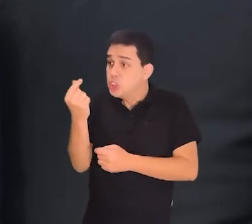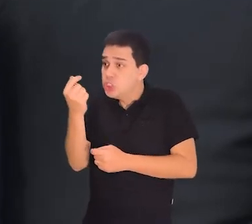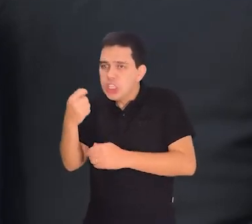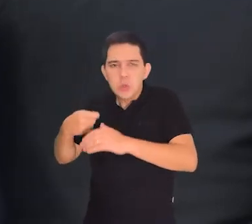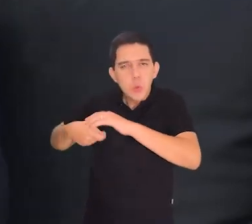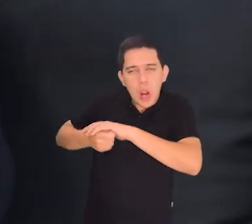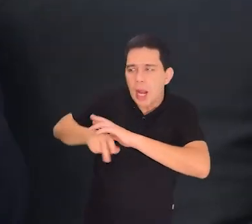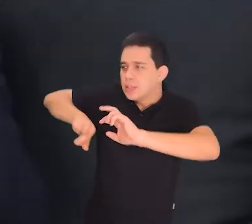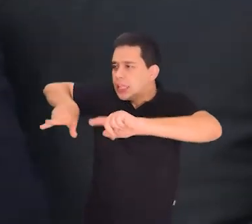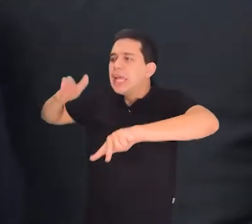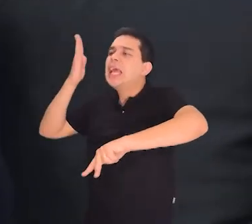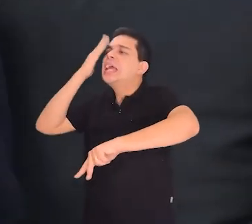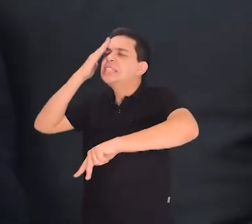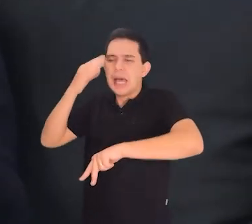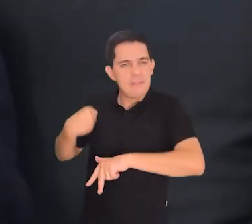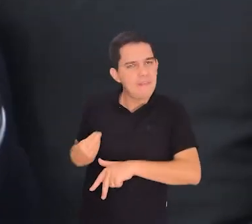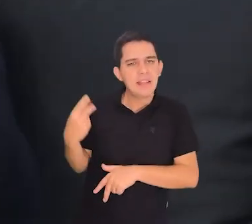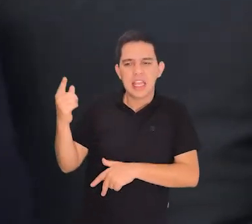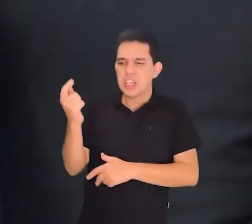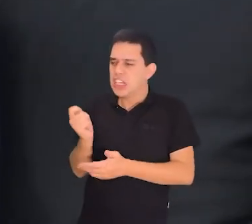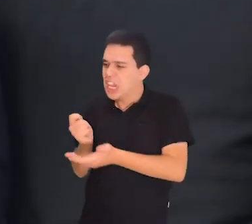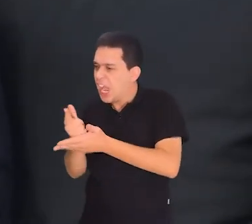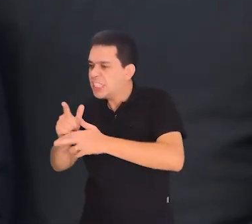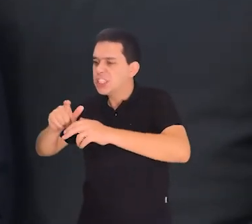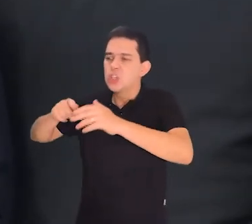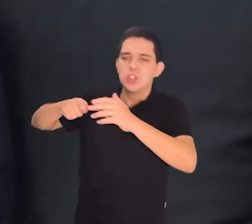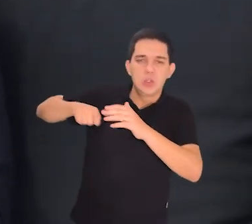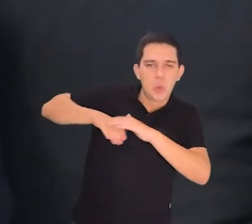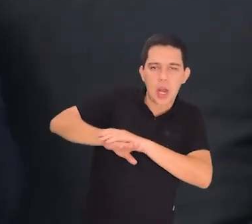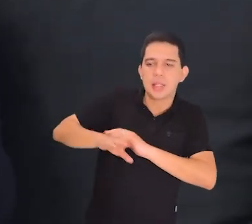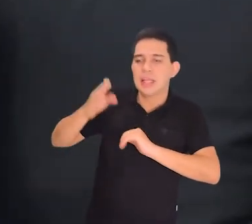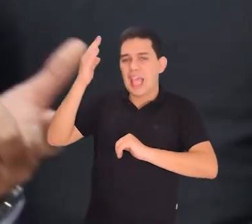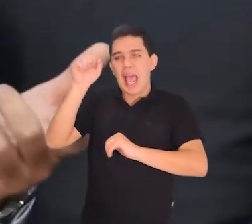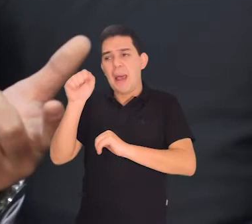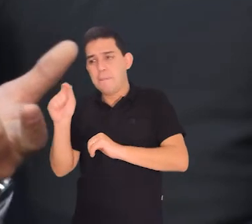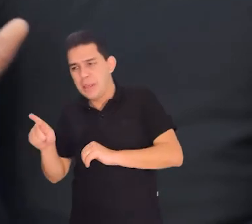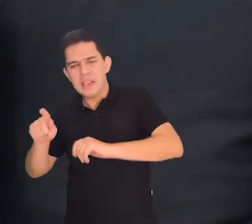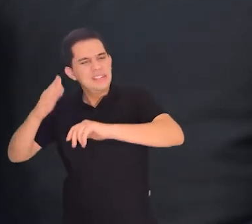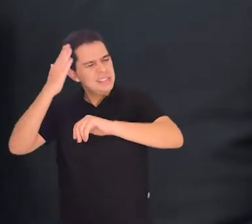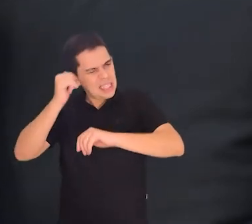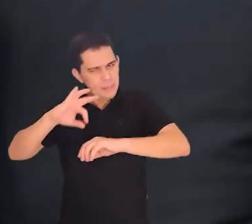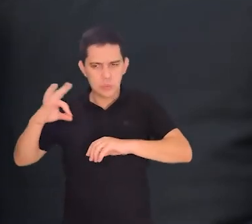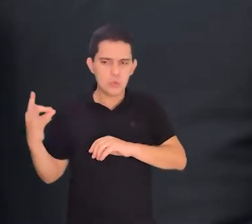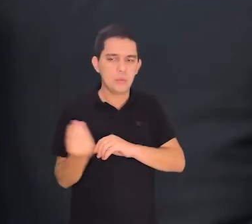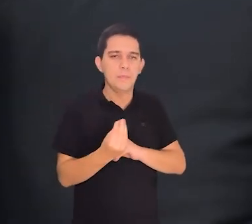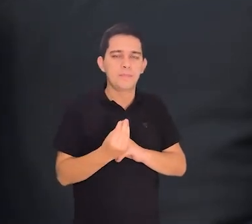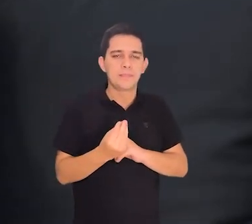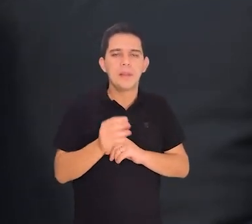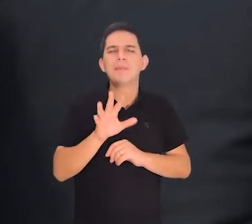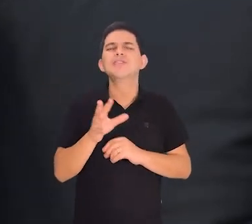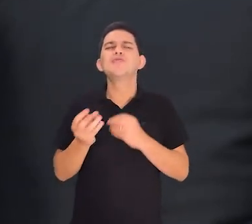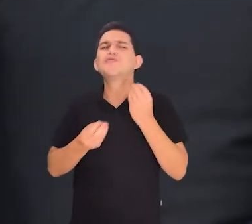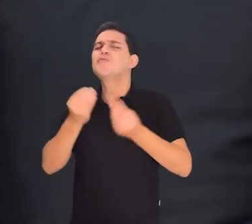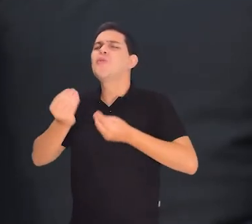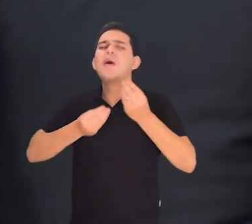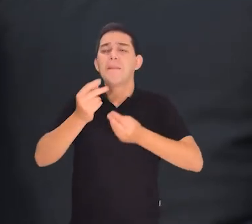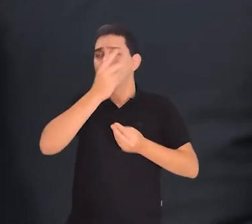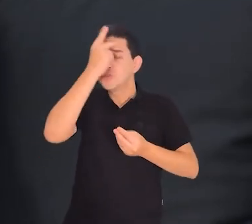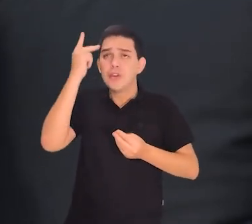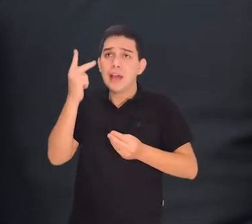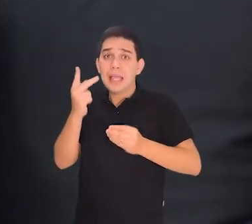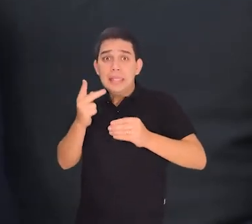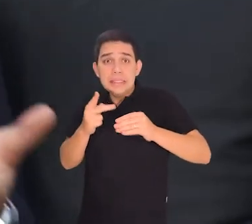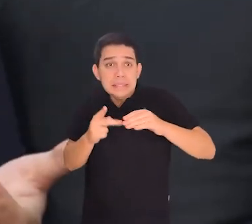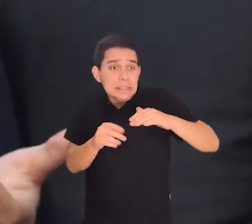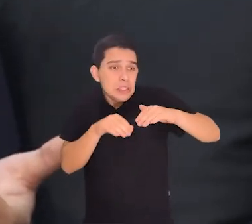parte de vida financeira e tudo mais. E todos investem para aposentadoria. Agora, como que uma pessoa vai investir para o cálculo da aposentadoria